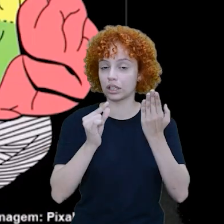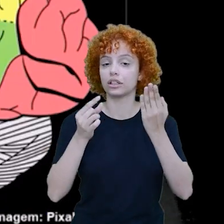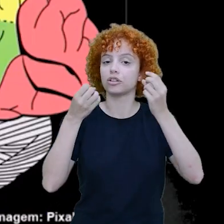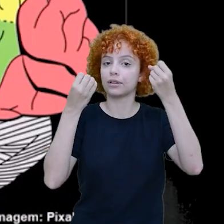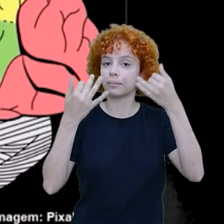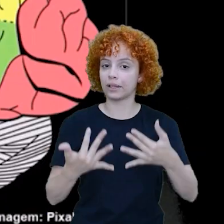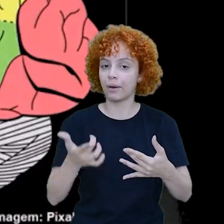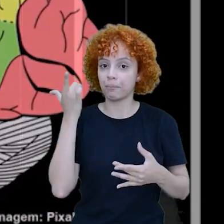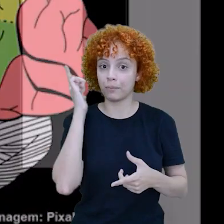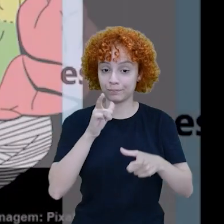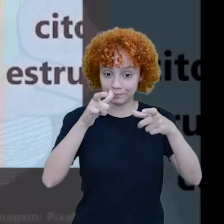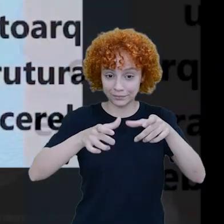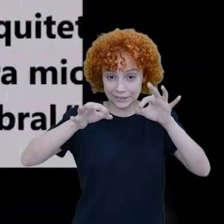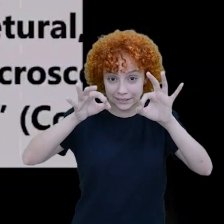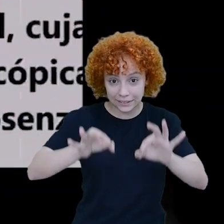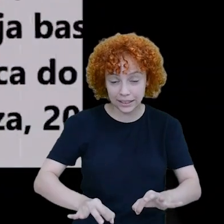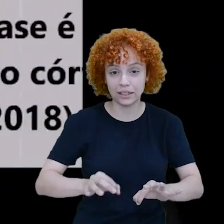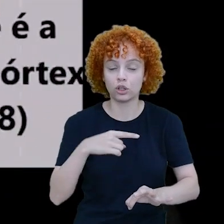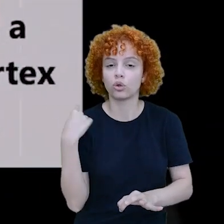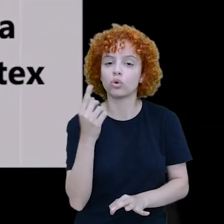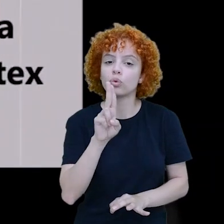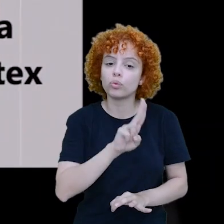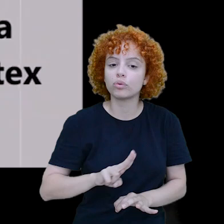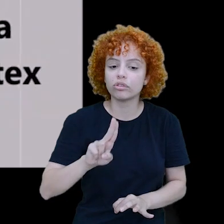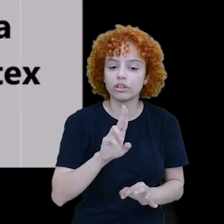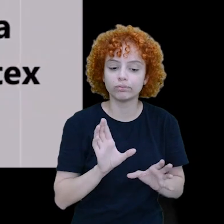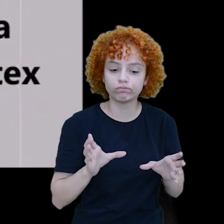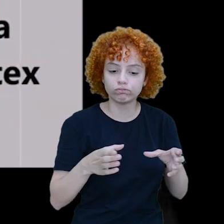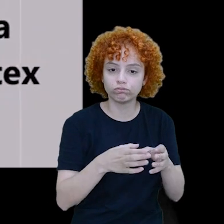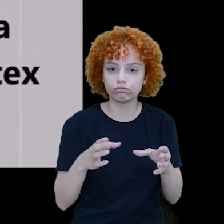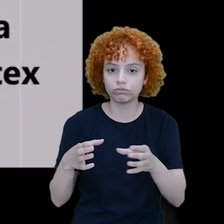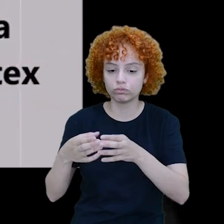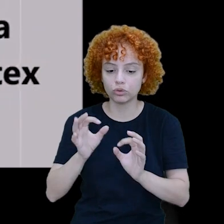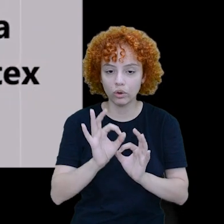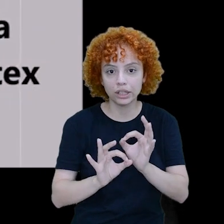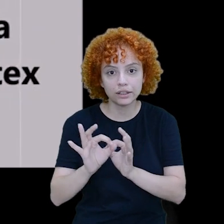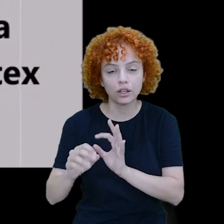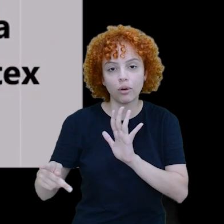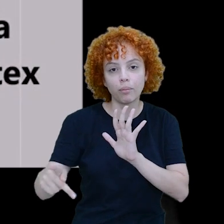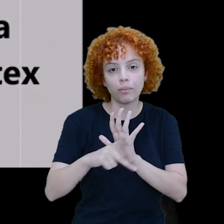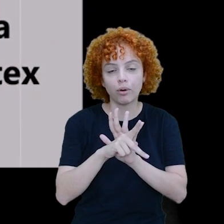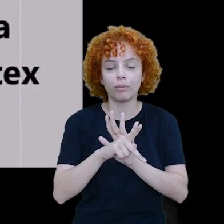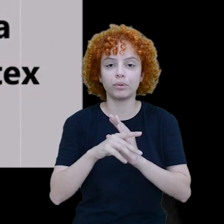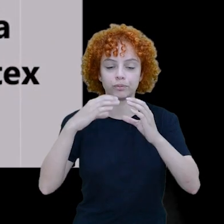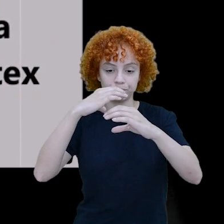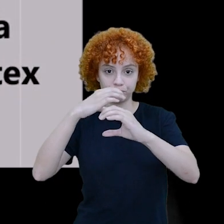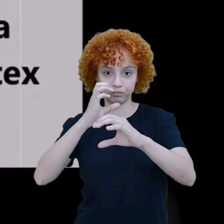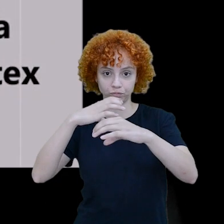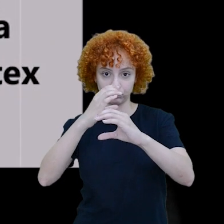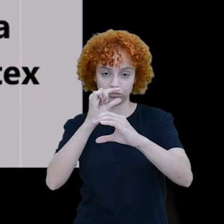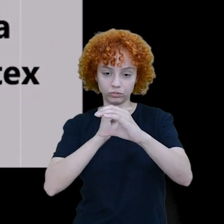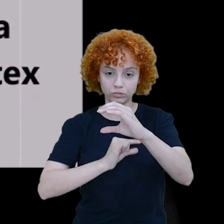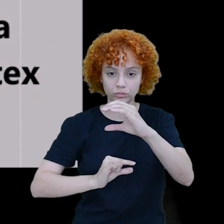diz Cosenza. Para uma localização mais exata, utiliza-se de preferência uma classificação